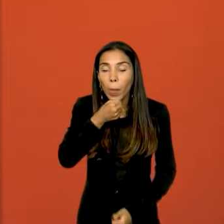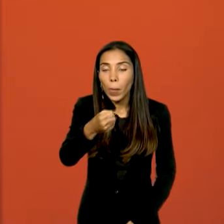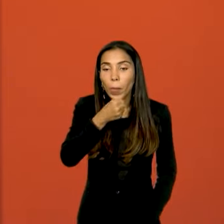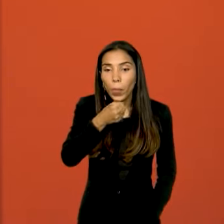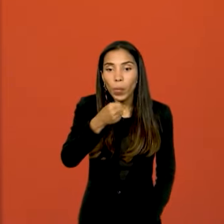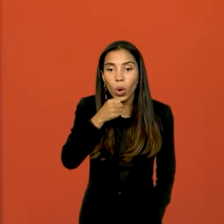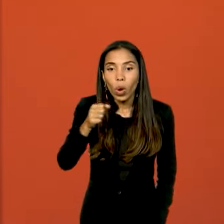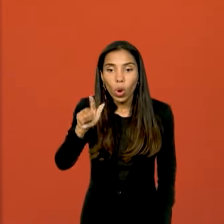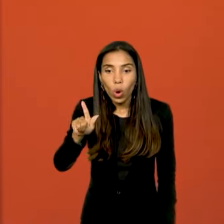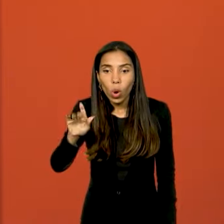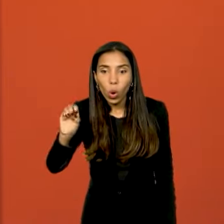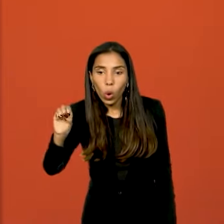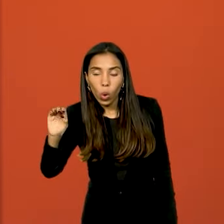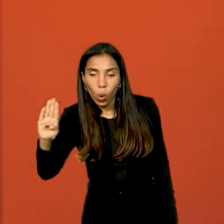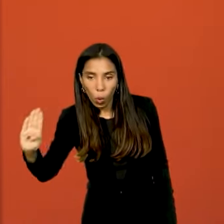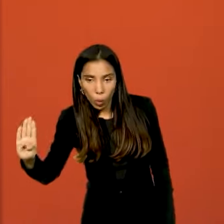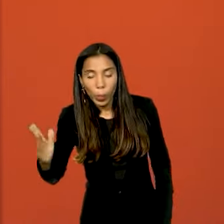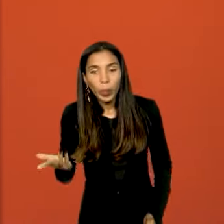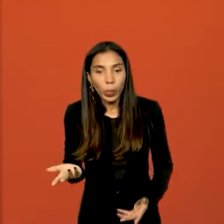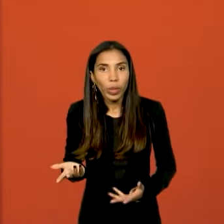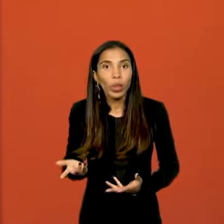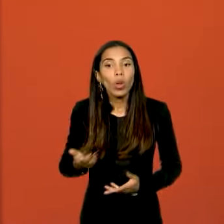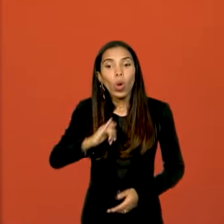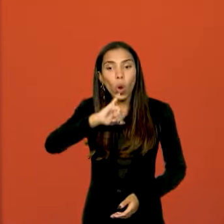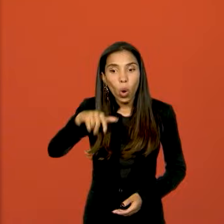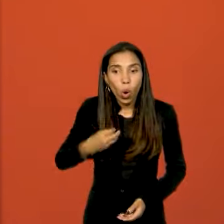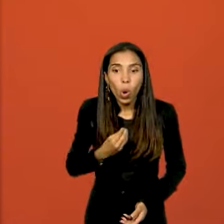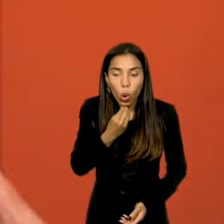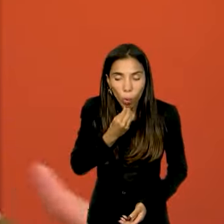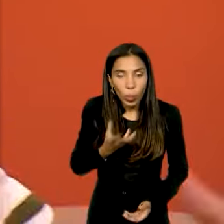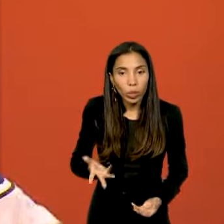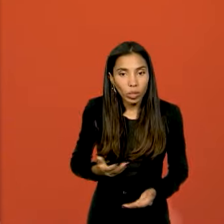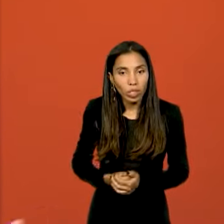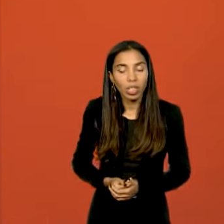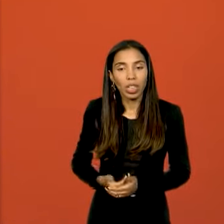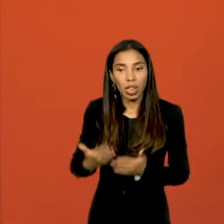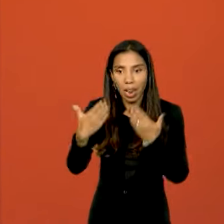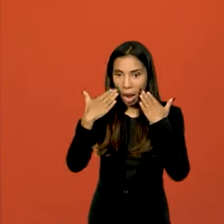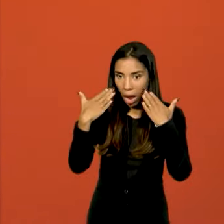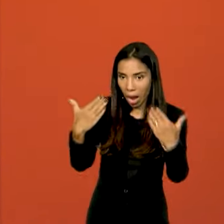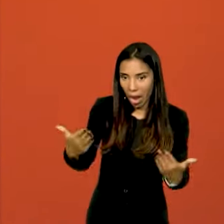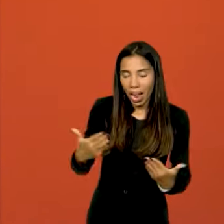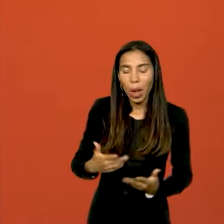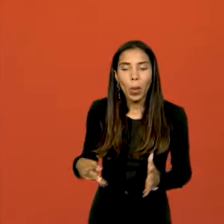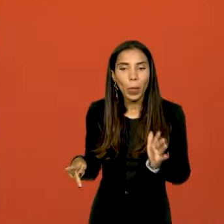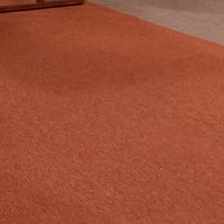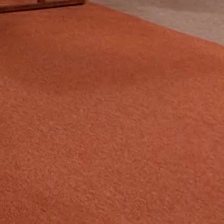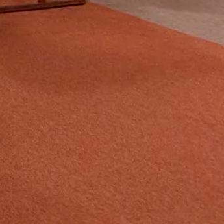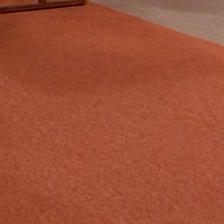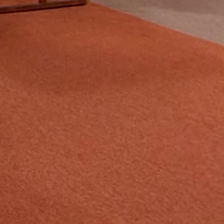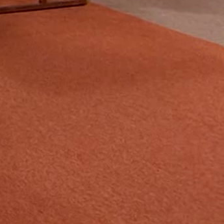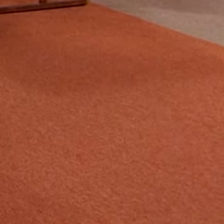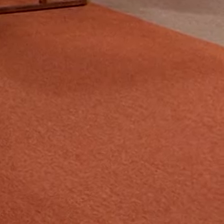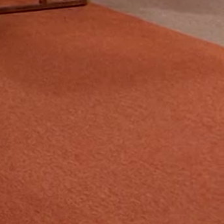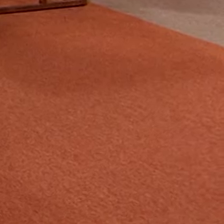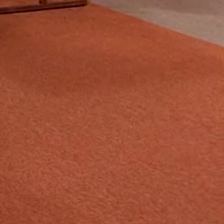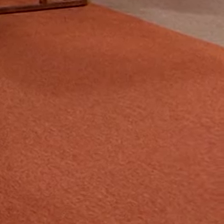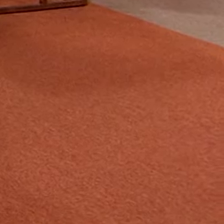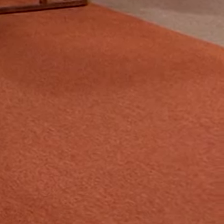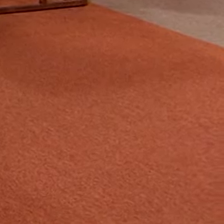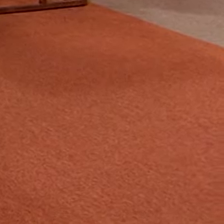foi o Gloob, muito por conta do DPA, que me oportunizou apresentar um game show que rolou lá no canal.